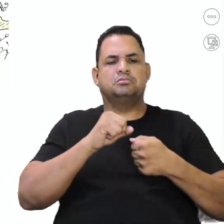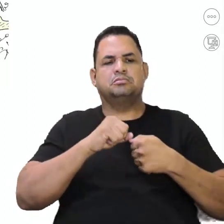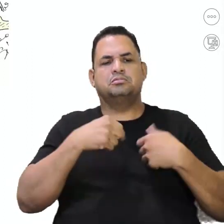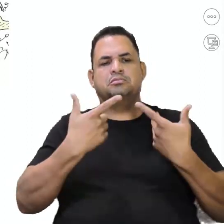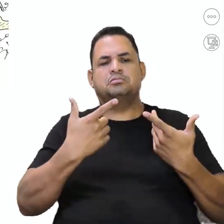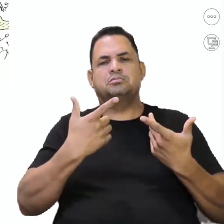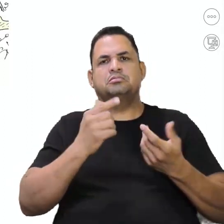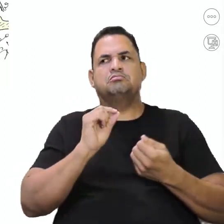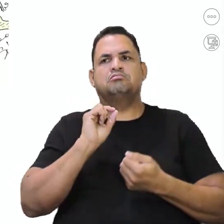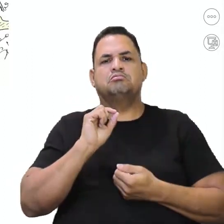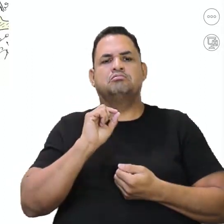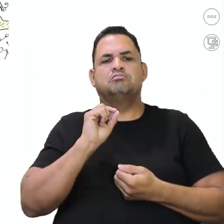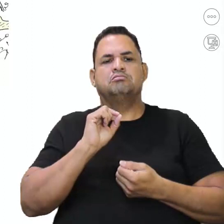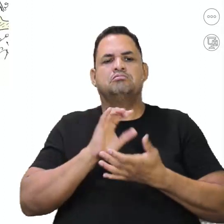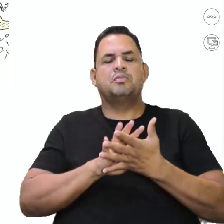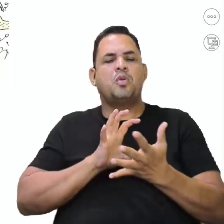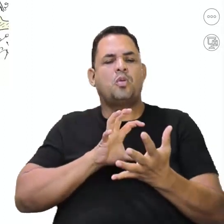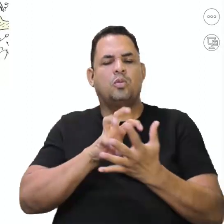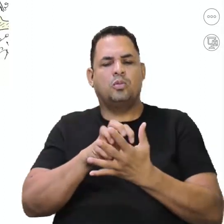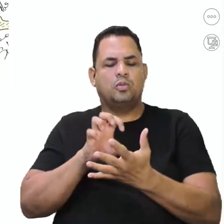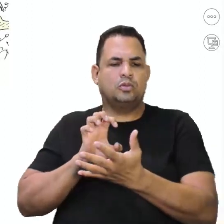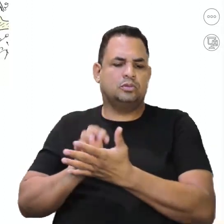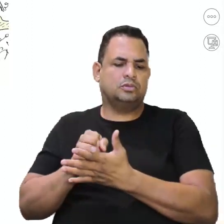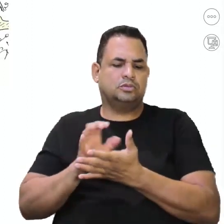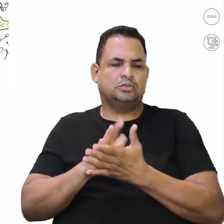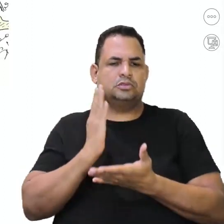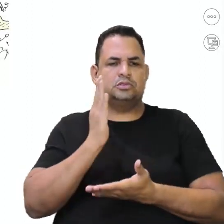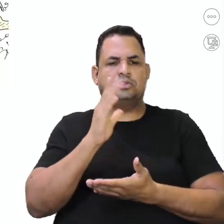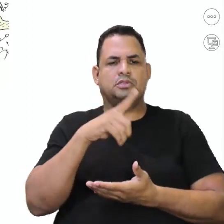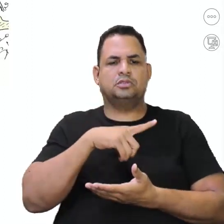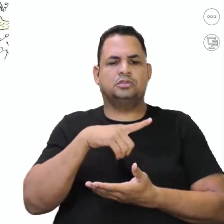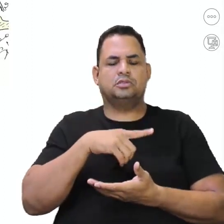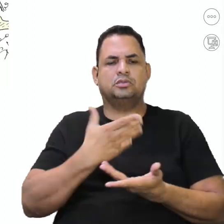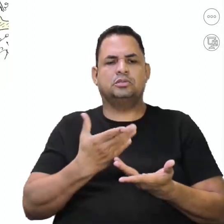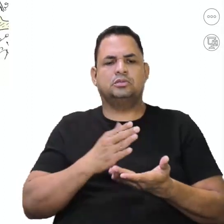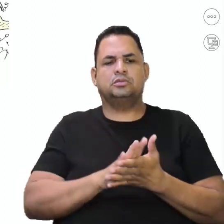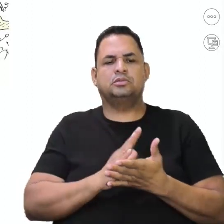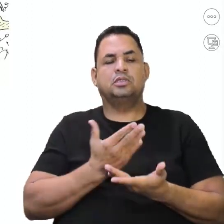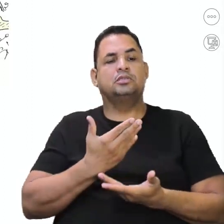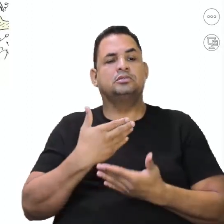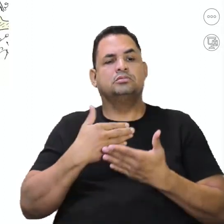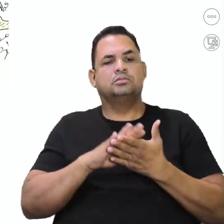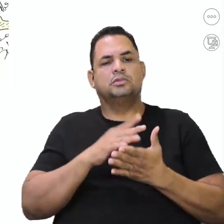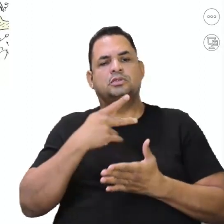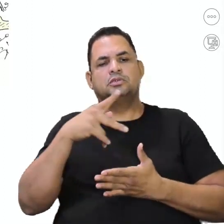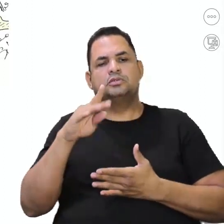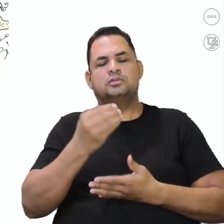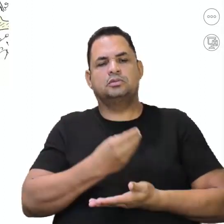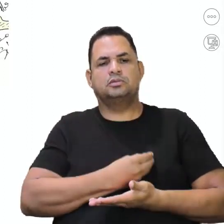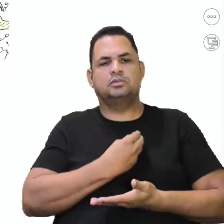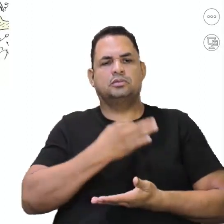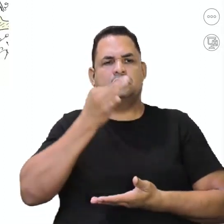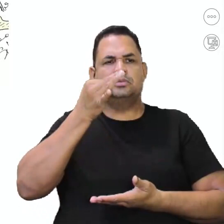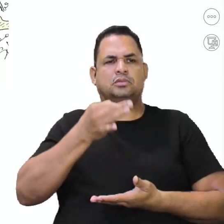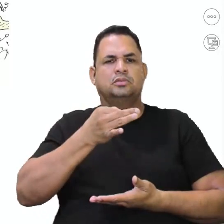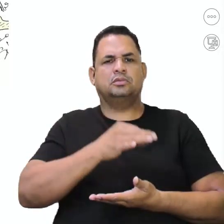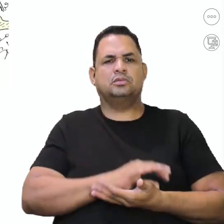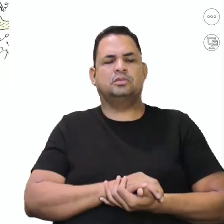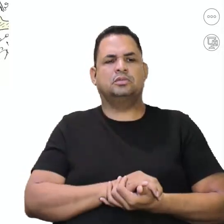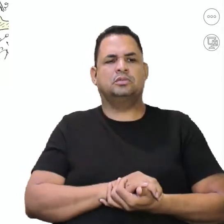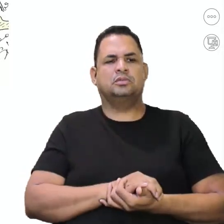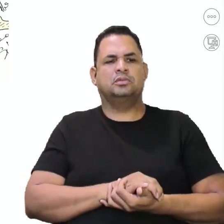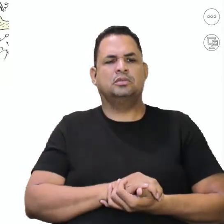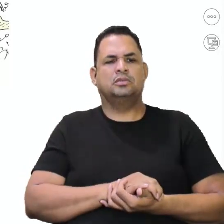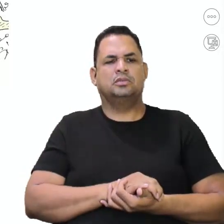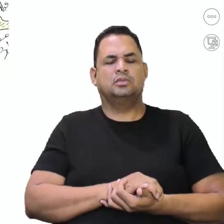fez e accomplishments são as conquistas que ela já teve ou ainda tem na sua vida, certo? Esse aqui